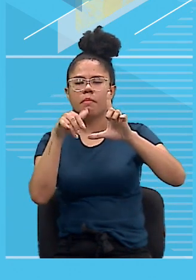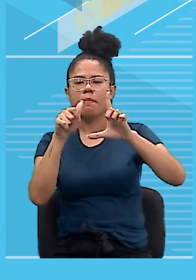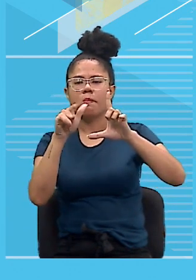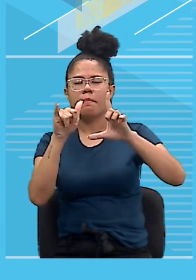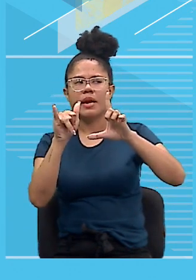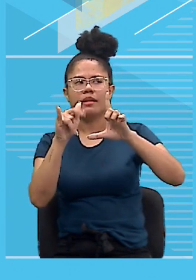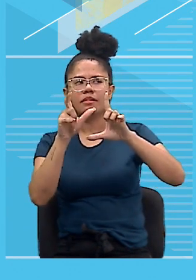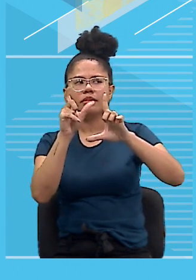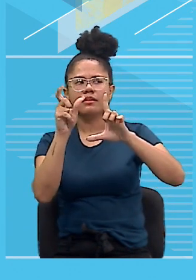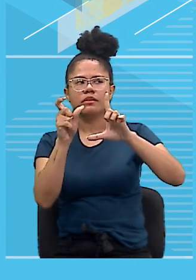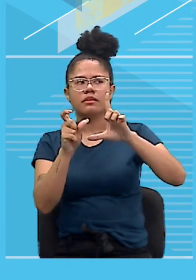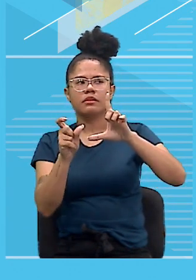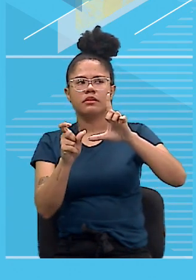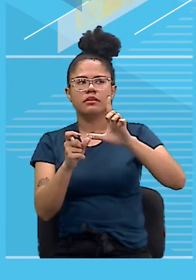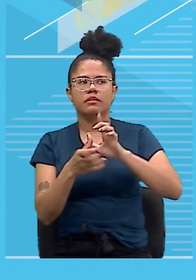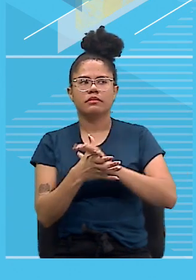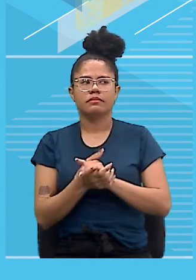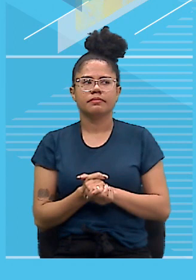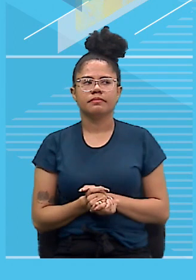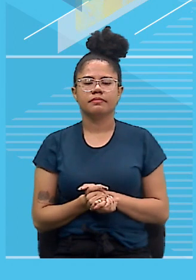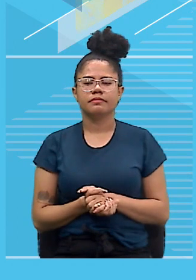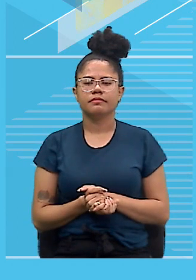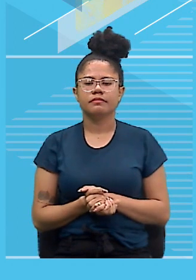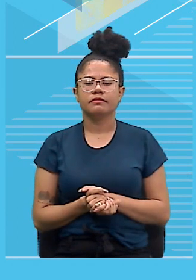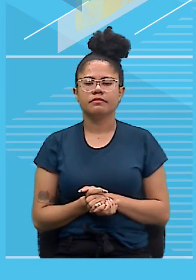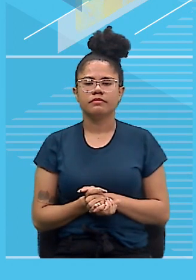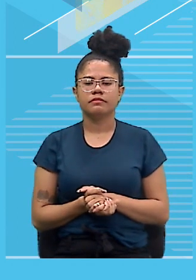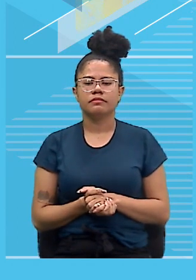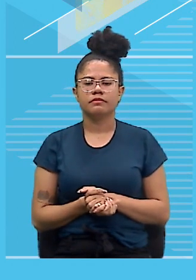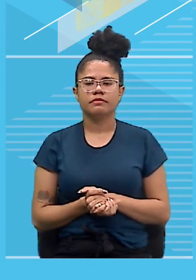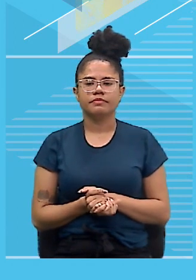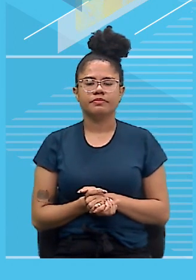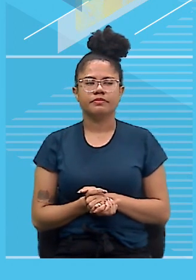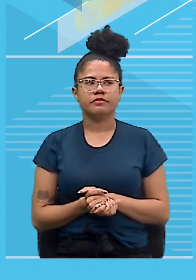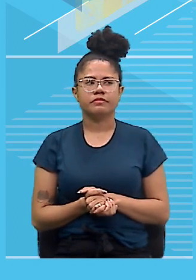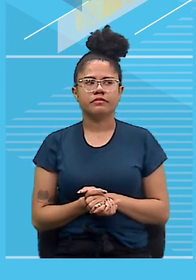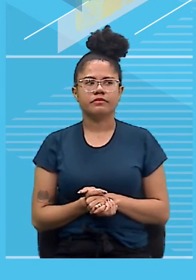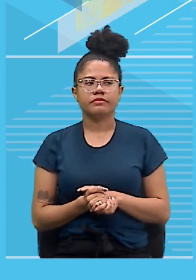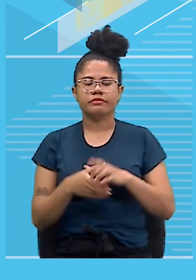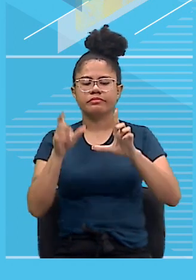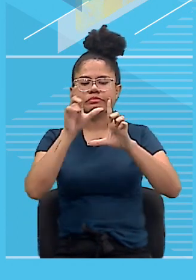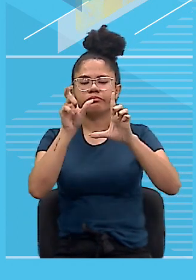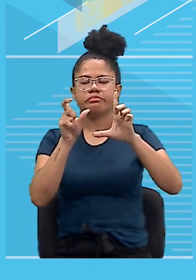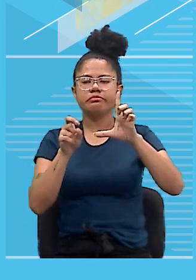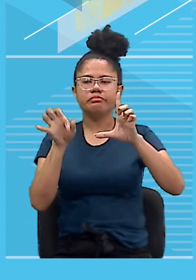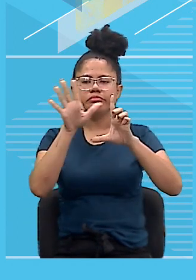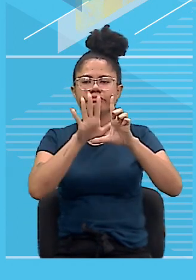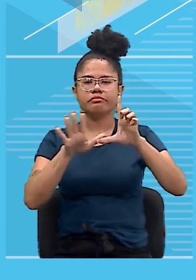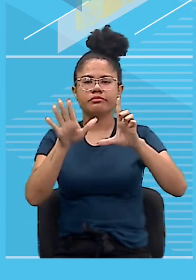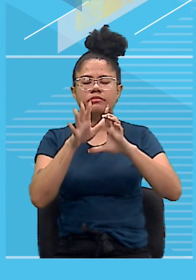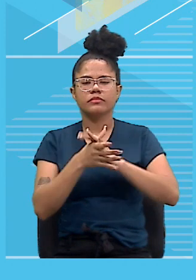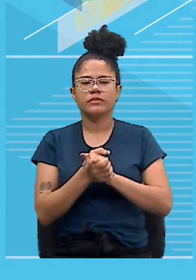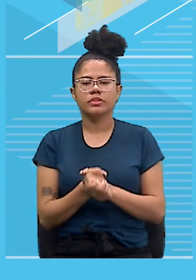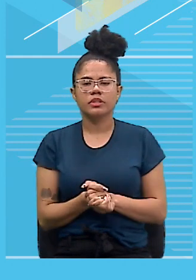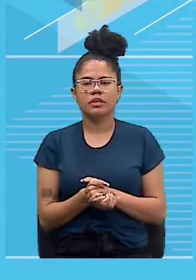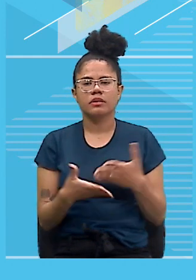de niger da mauritânia de Buclina Faso aquela região toda ali galera